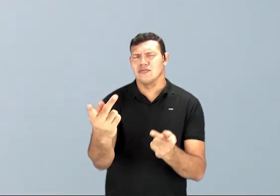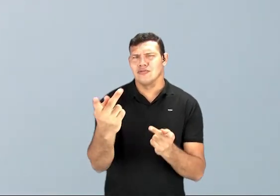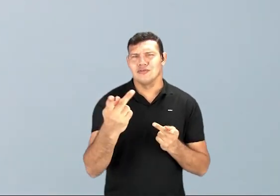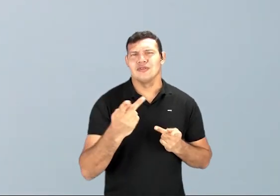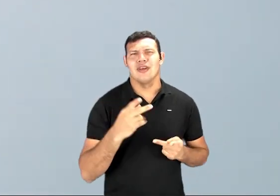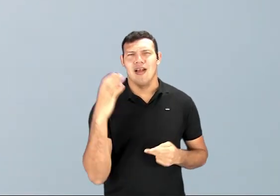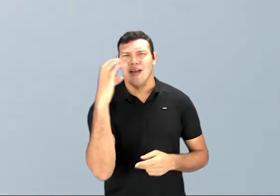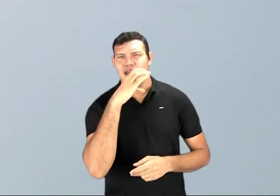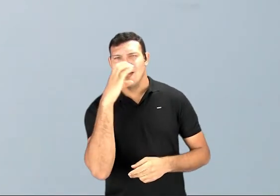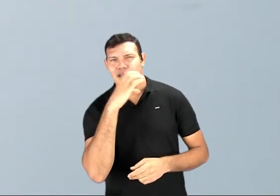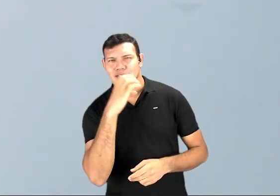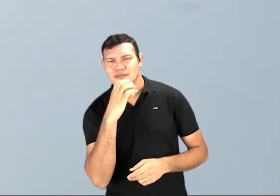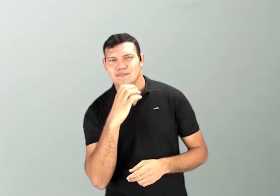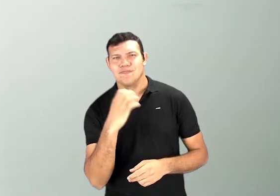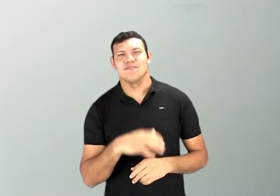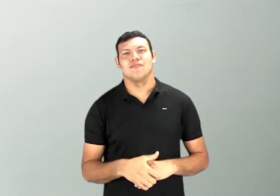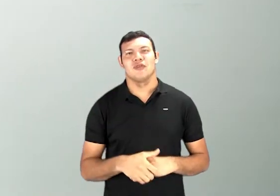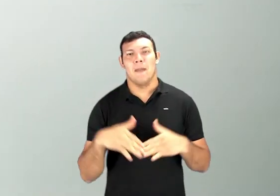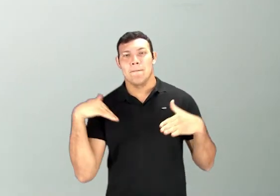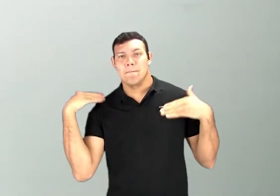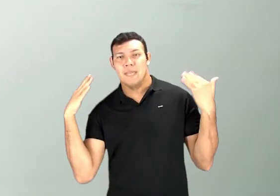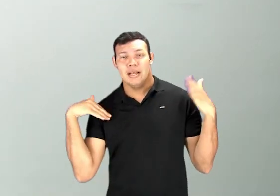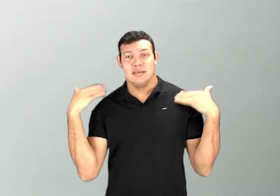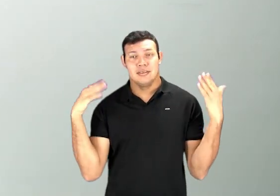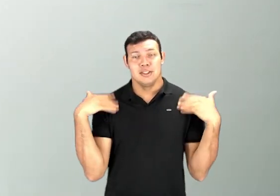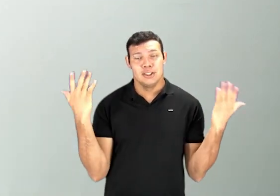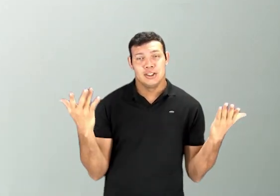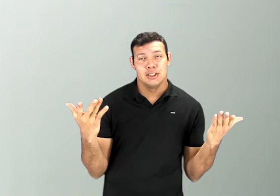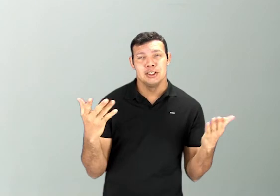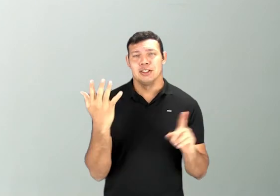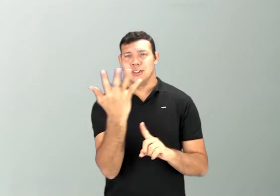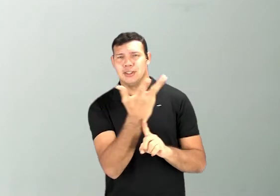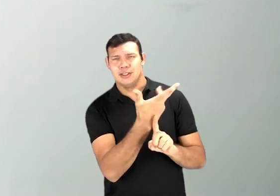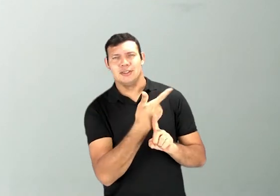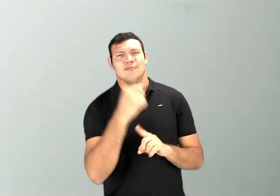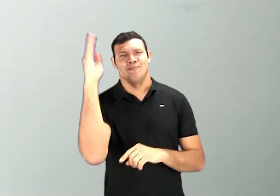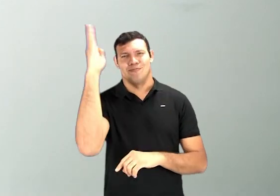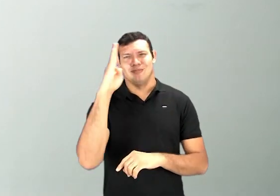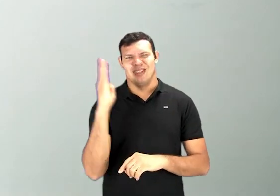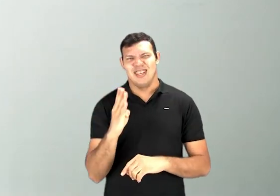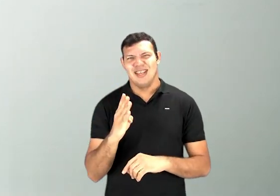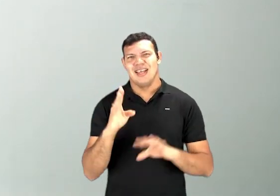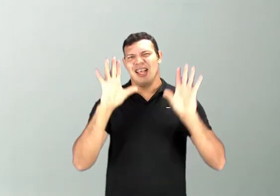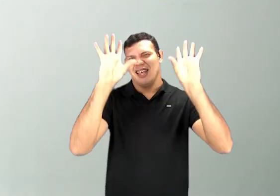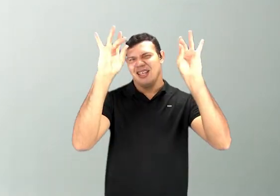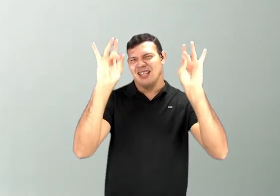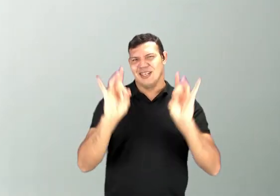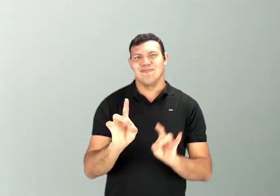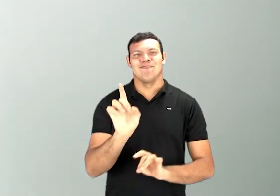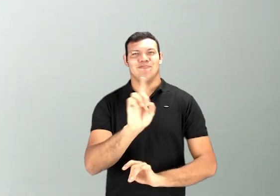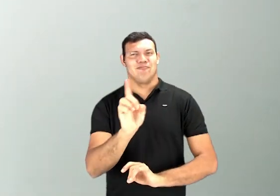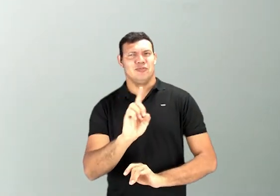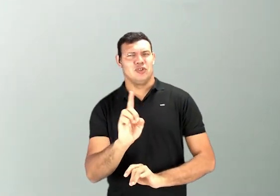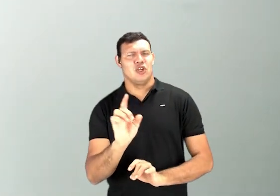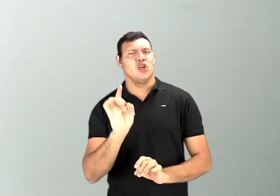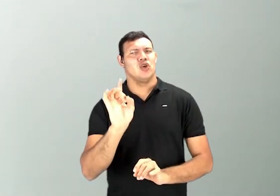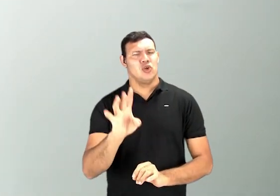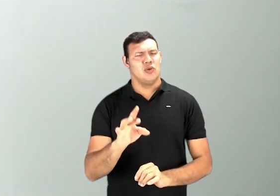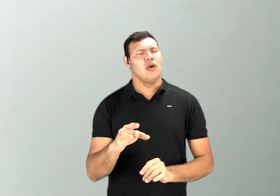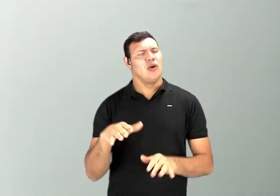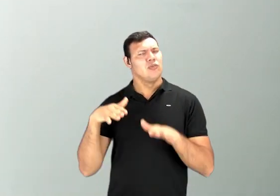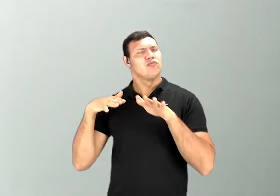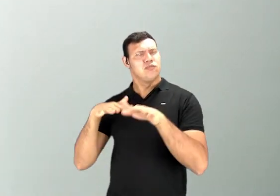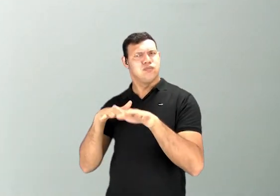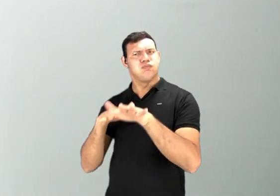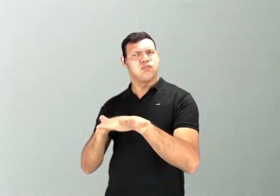para a gente passear pela arte moderna brasileira. A gente não vai ter tempo de discutir também, mas eu quero que você saiba que foi um movimento